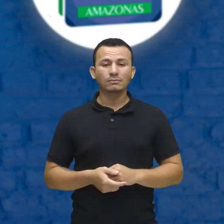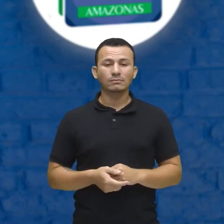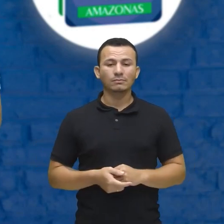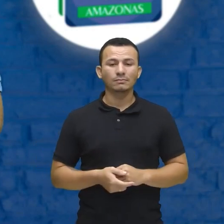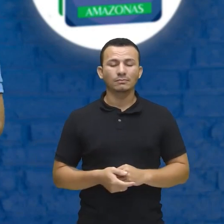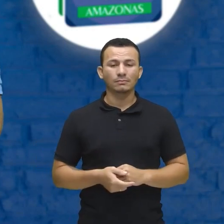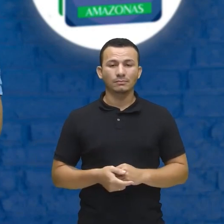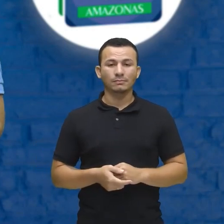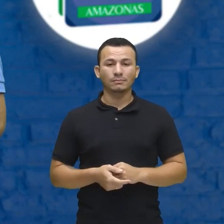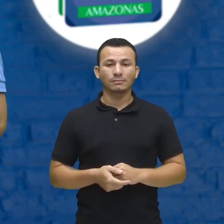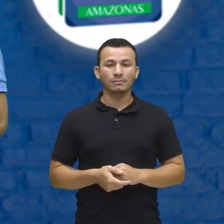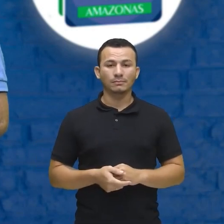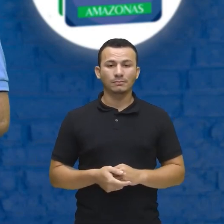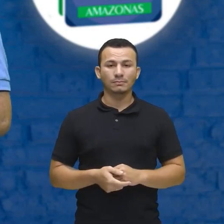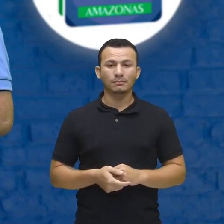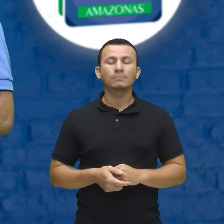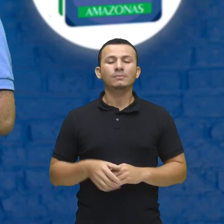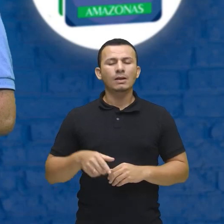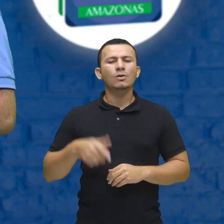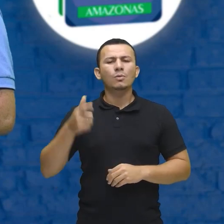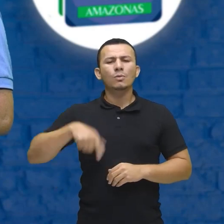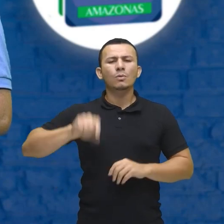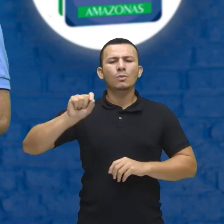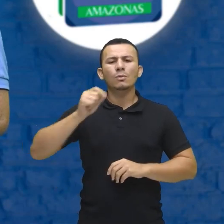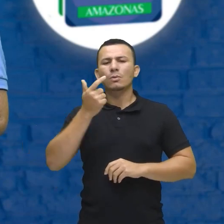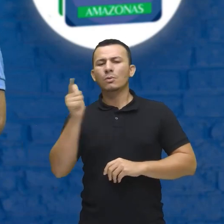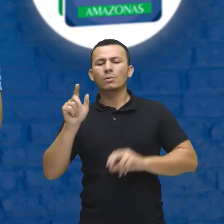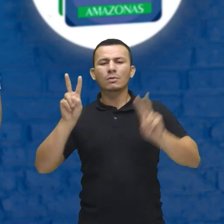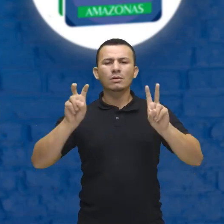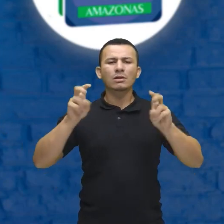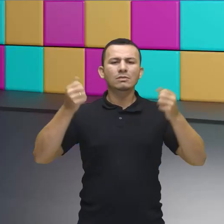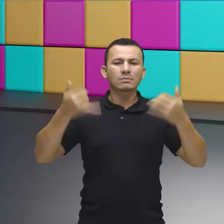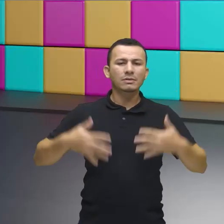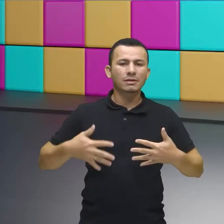trazer para vocês? Mais um pouquinho, vamos ver.